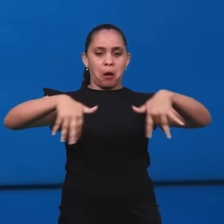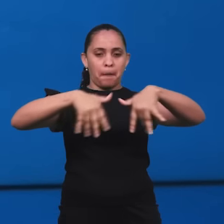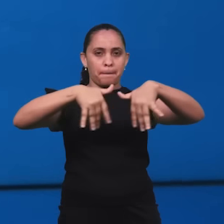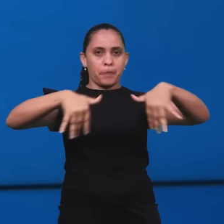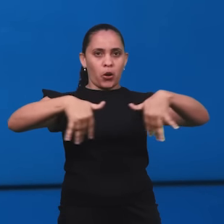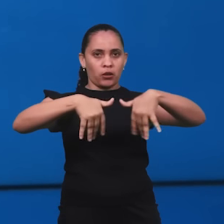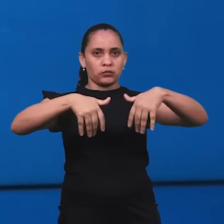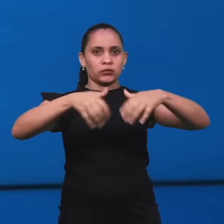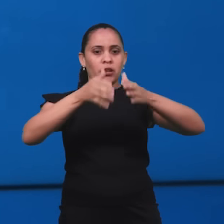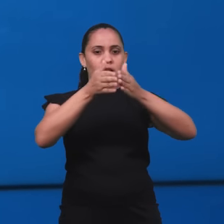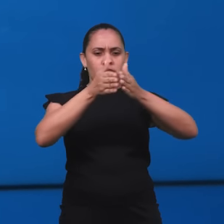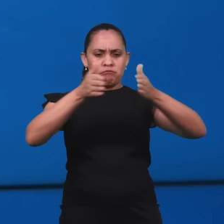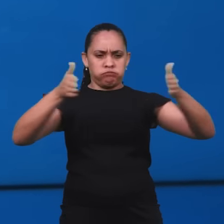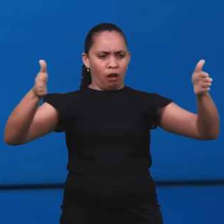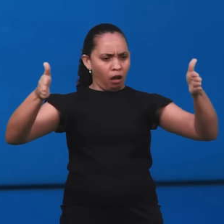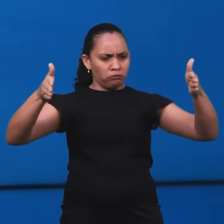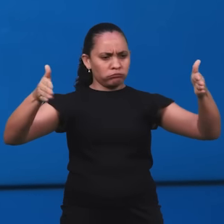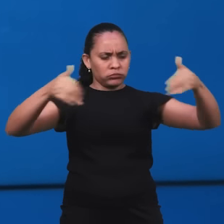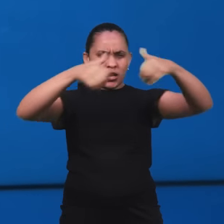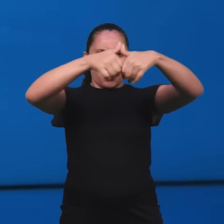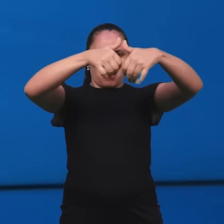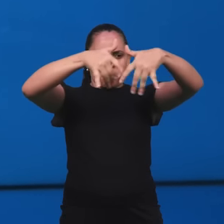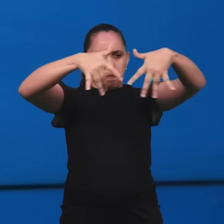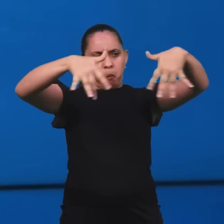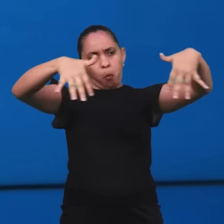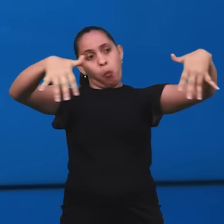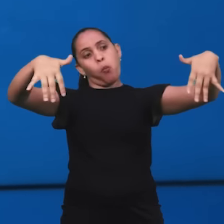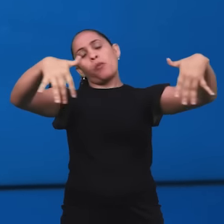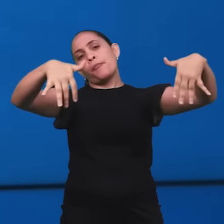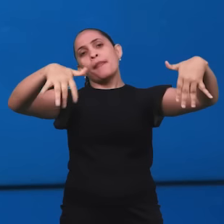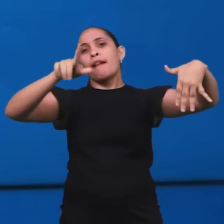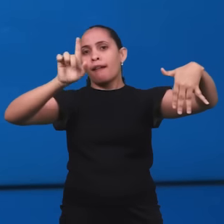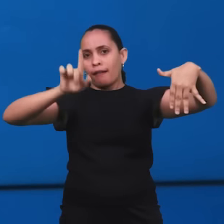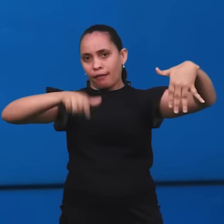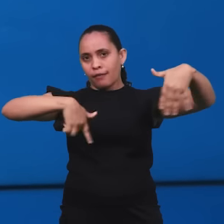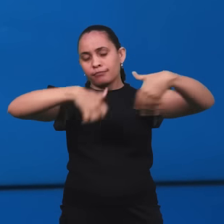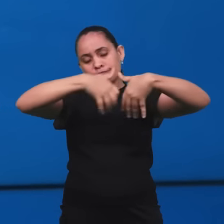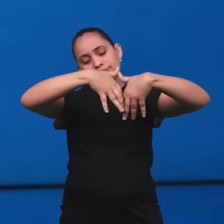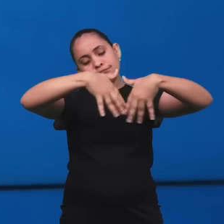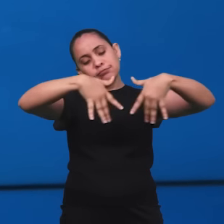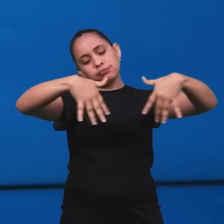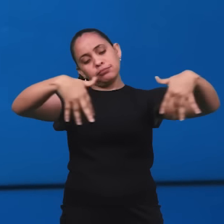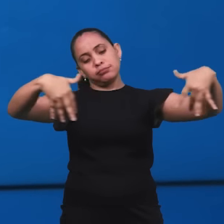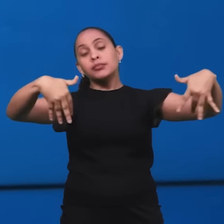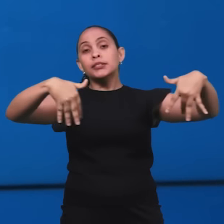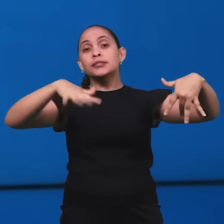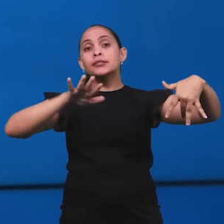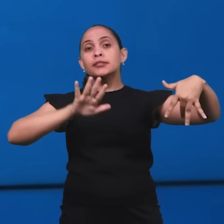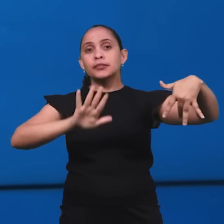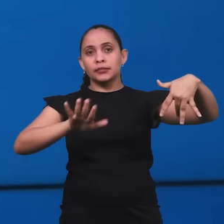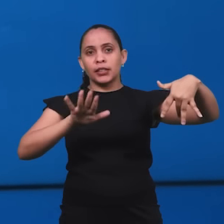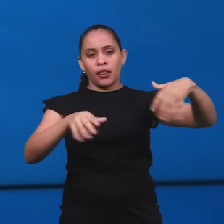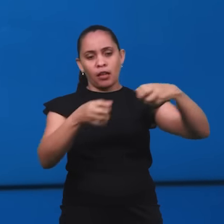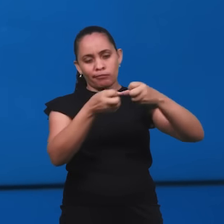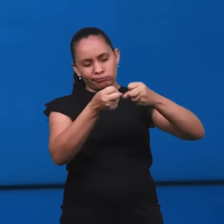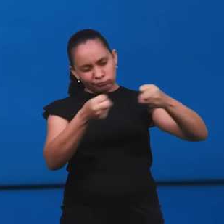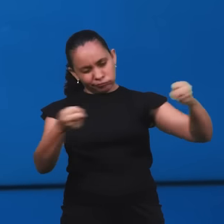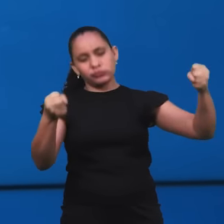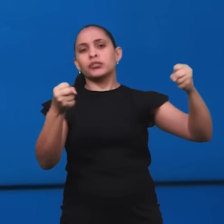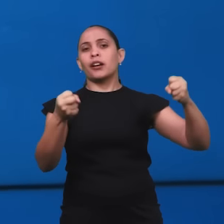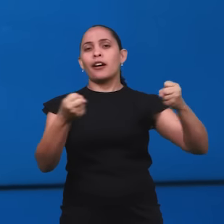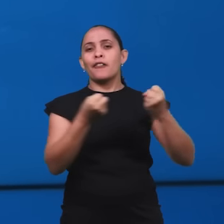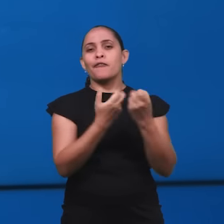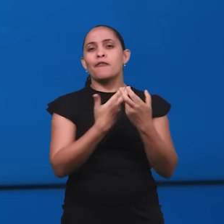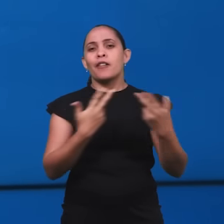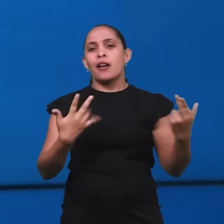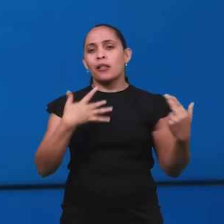maneira, larga, no sentido de que ela é ampla, né? É no sentido de uma porta ampla, que ela sendo aberta,